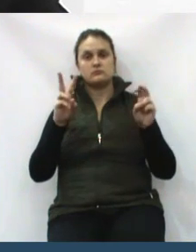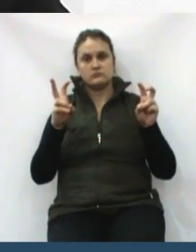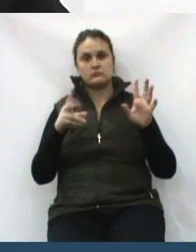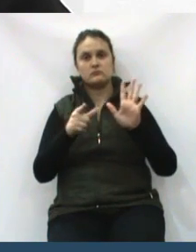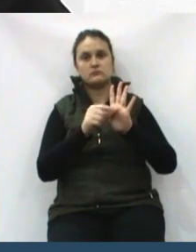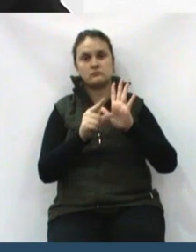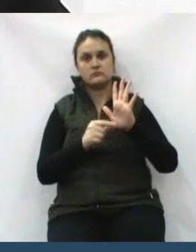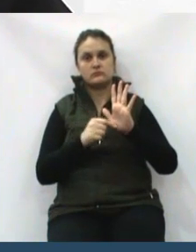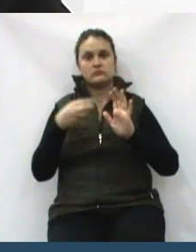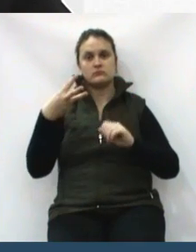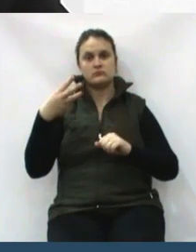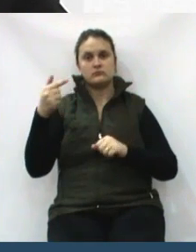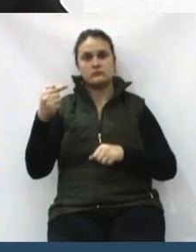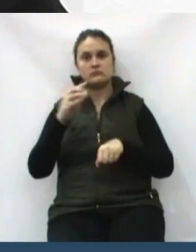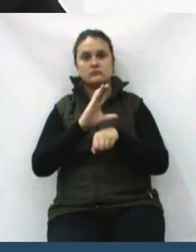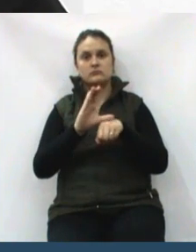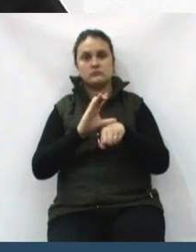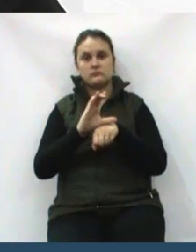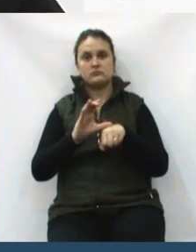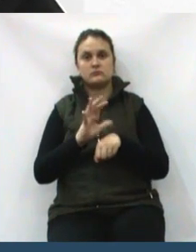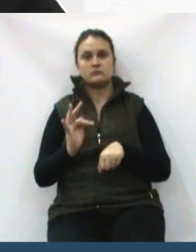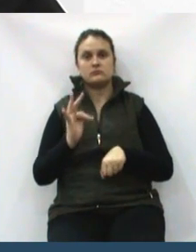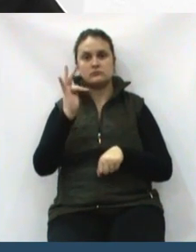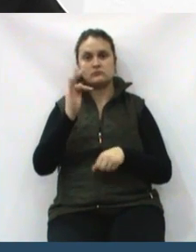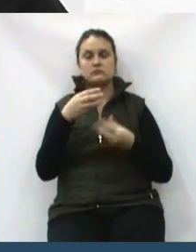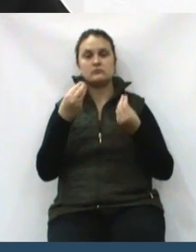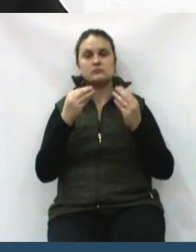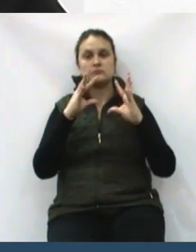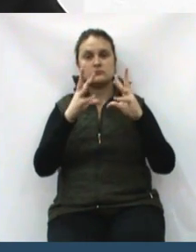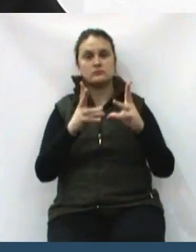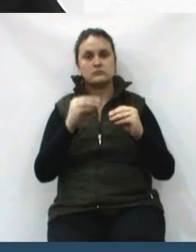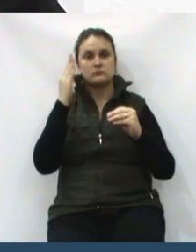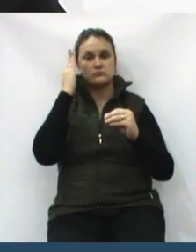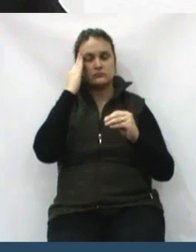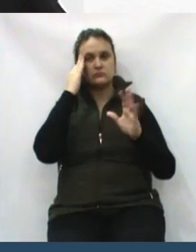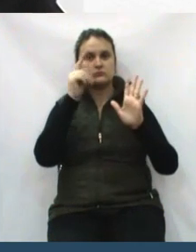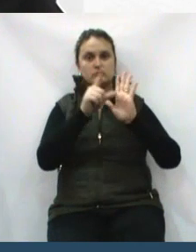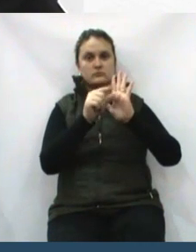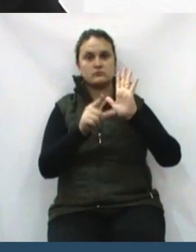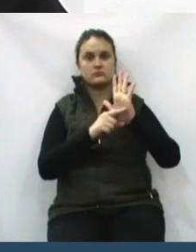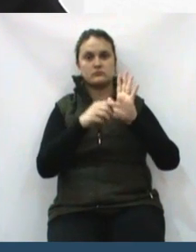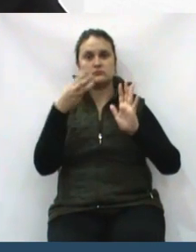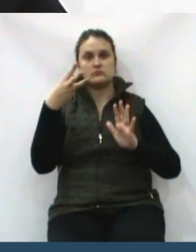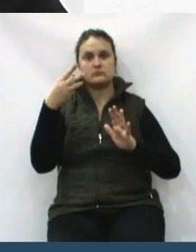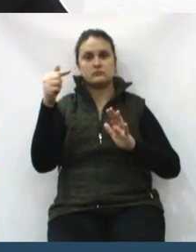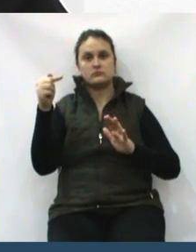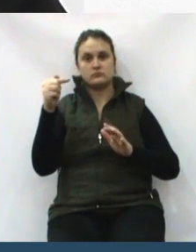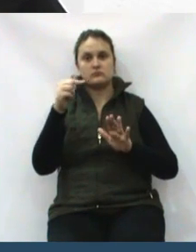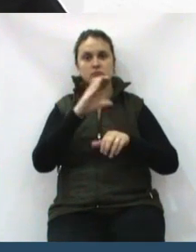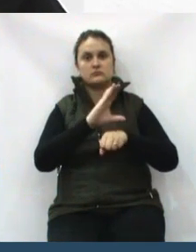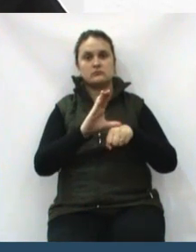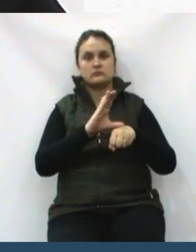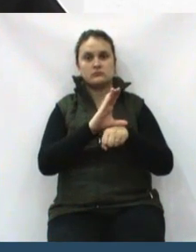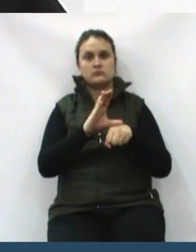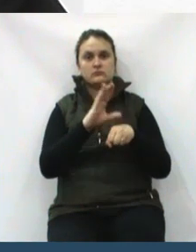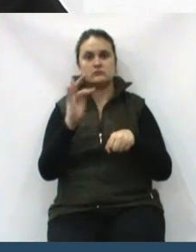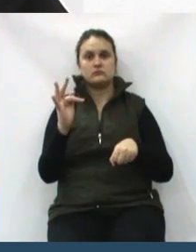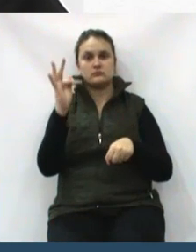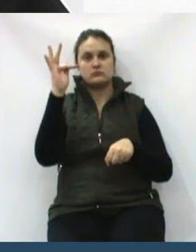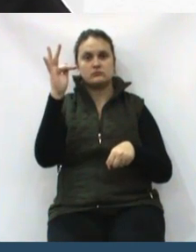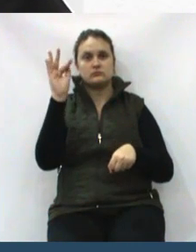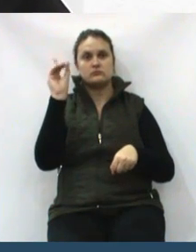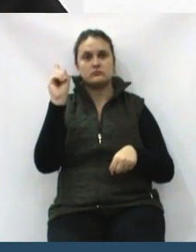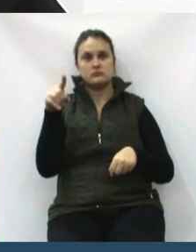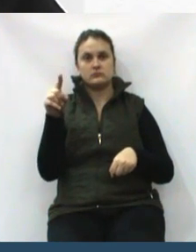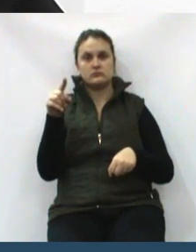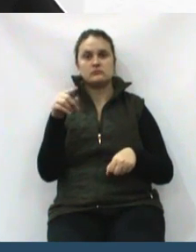37 da Constituição Federal. Como todos sabem, o artigo 37 da Constituição Federal é